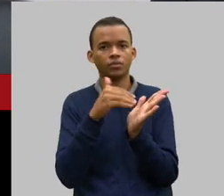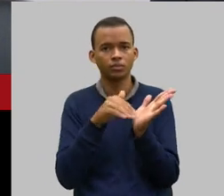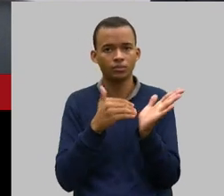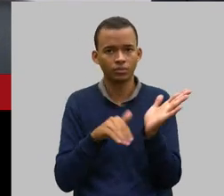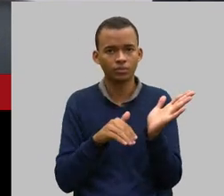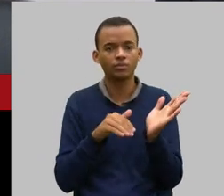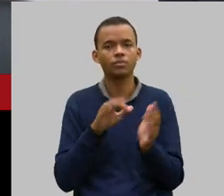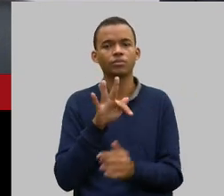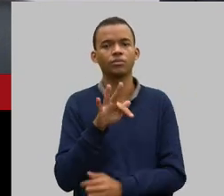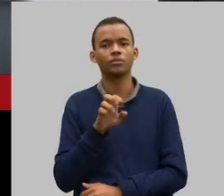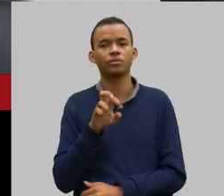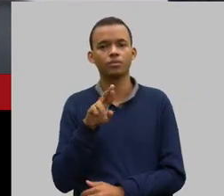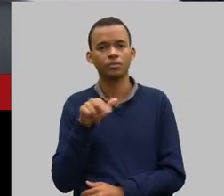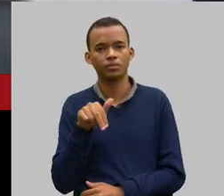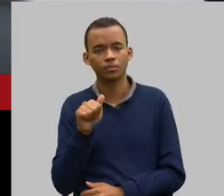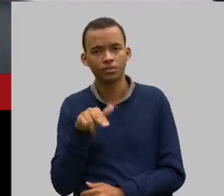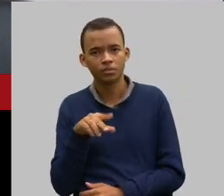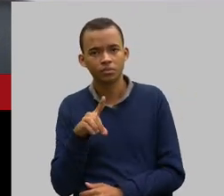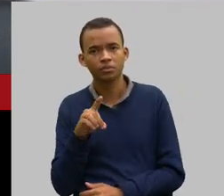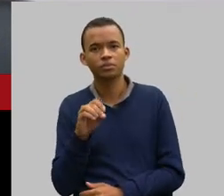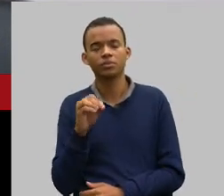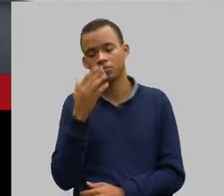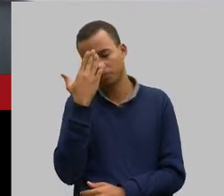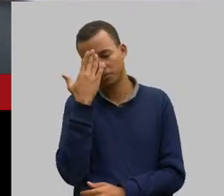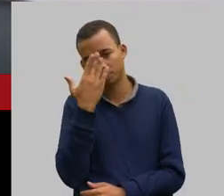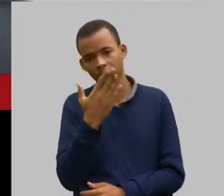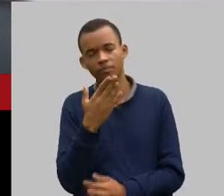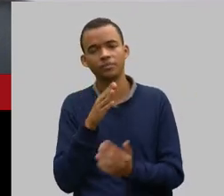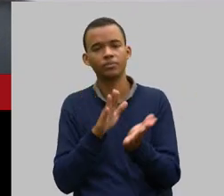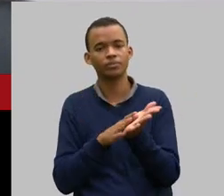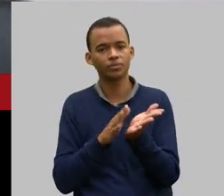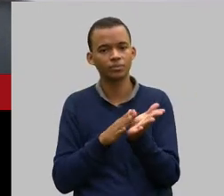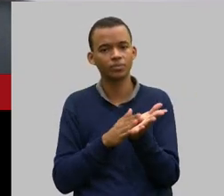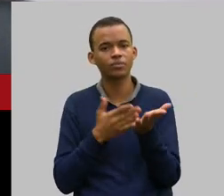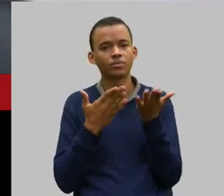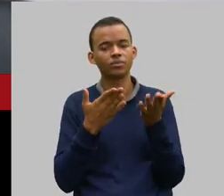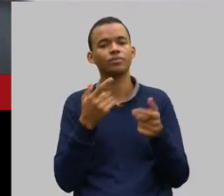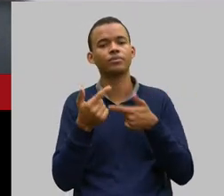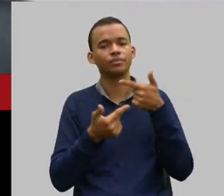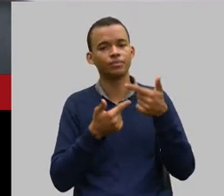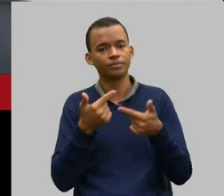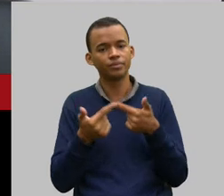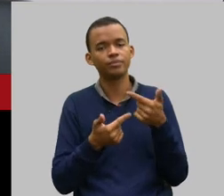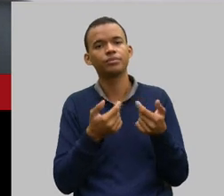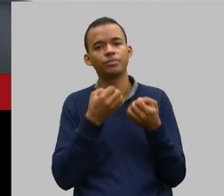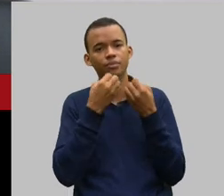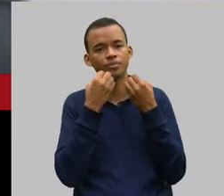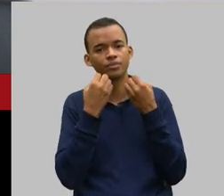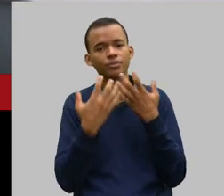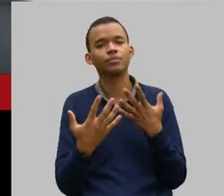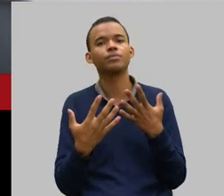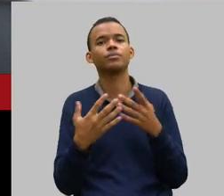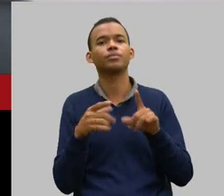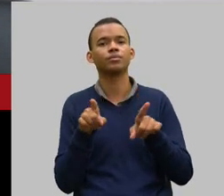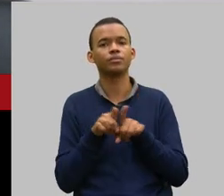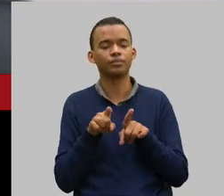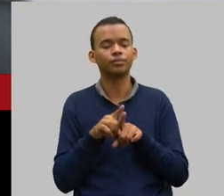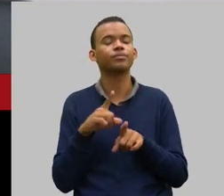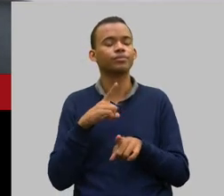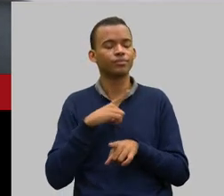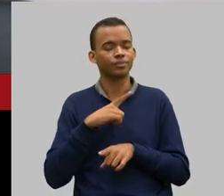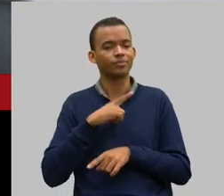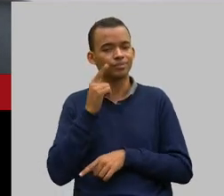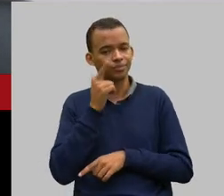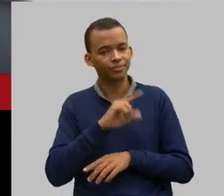Fernando passal mais uma vez né parabenizar pelo pelo seu trabalho né houve avanços